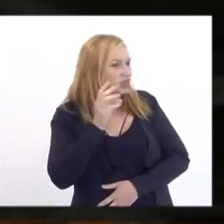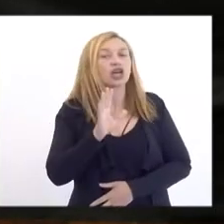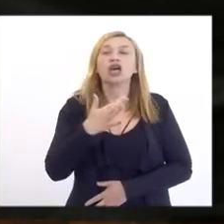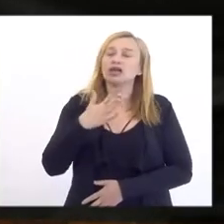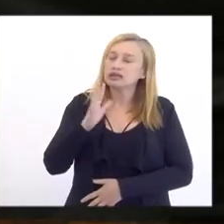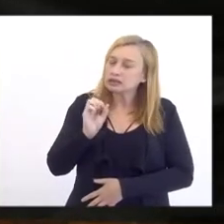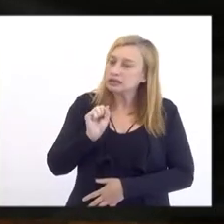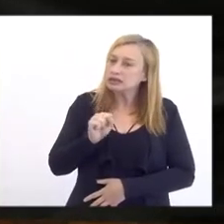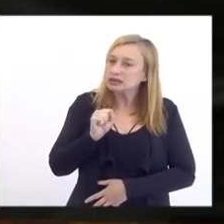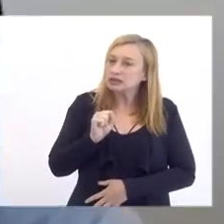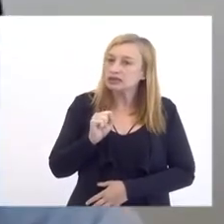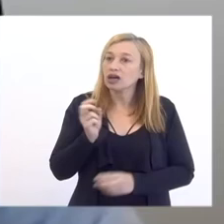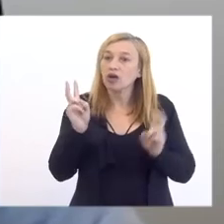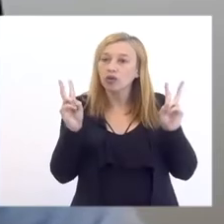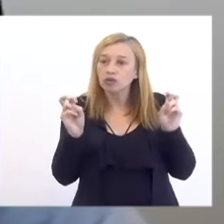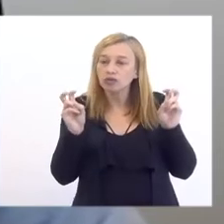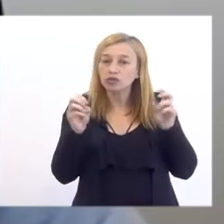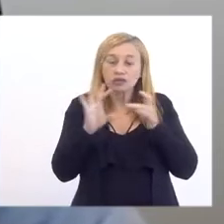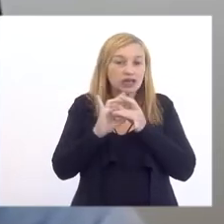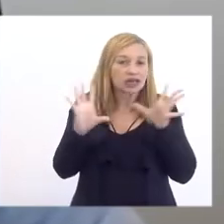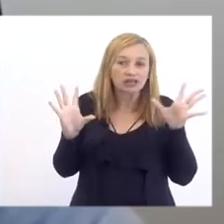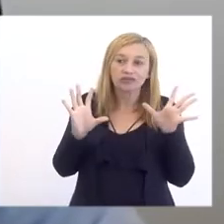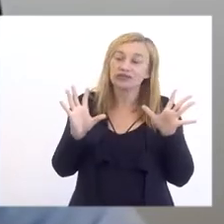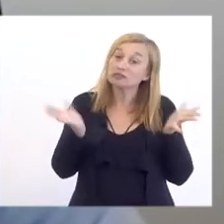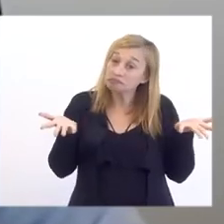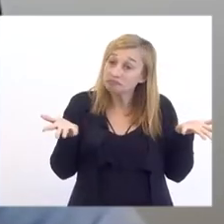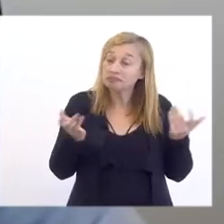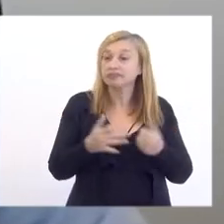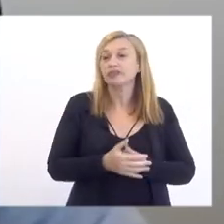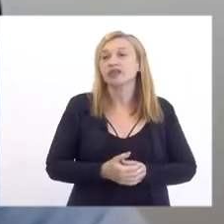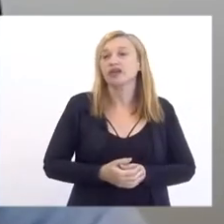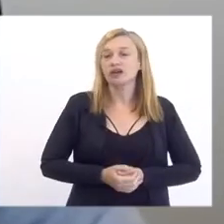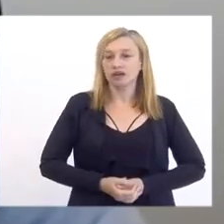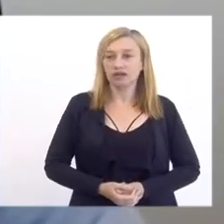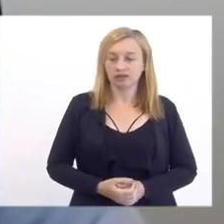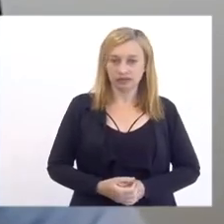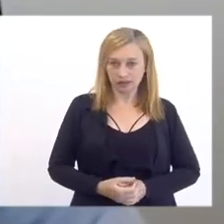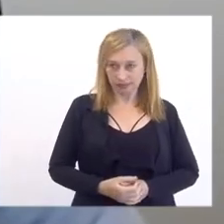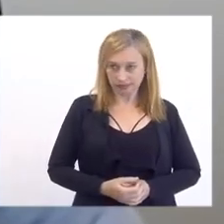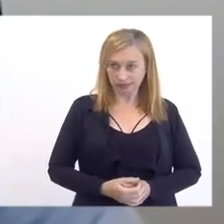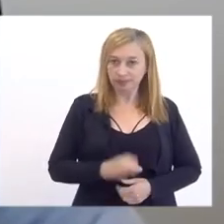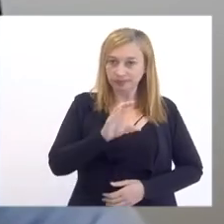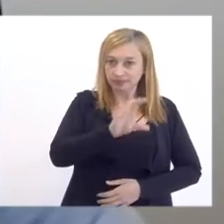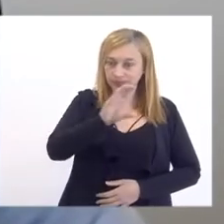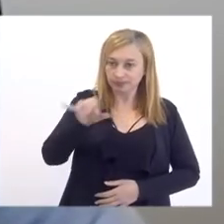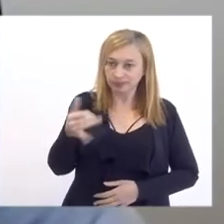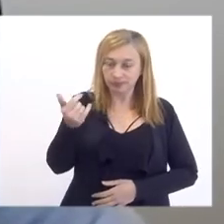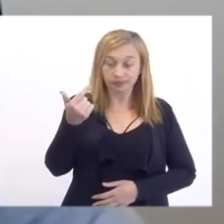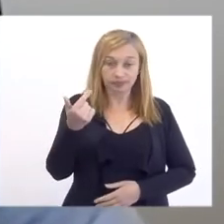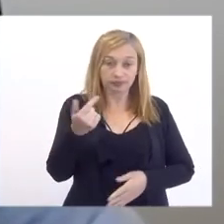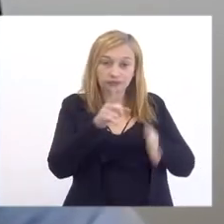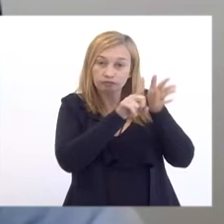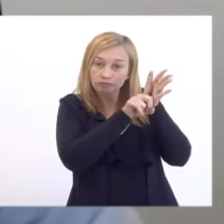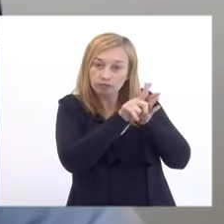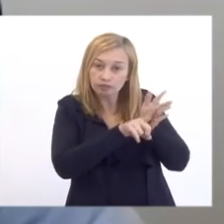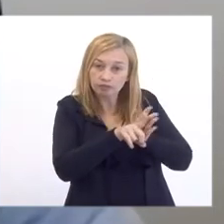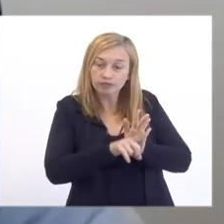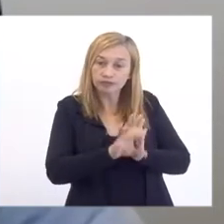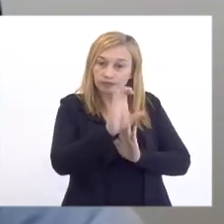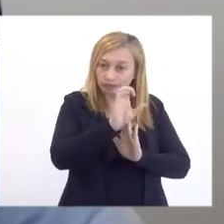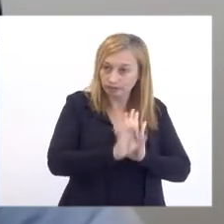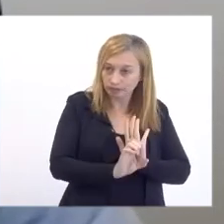entendi. De fato, é uma questão que está em aberto. Está em aberto. Porque, assim, o fato de a CCJ apreciar as